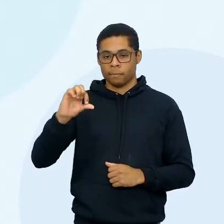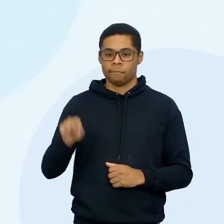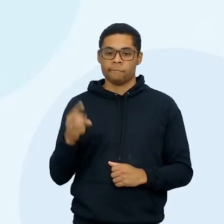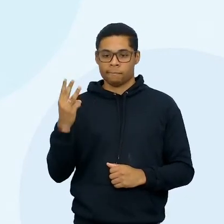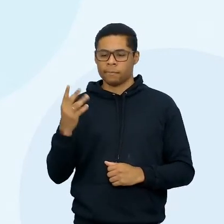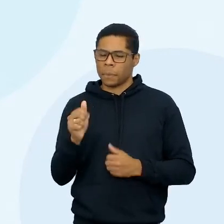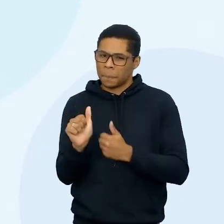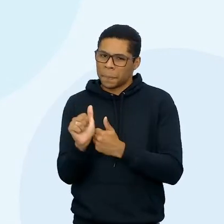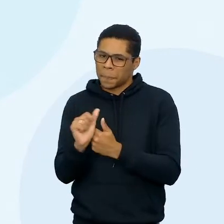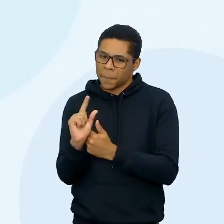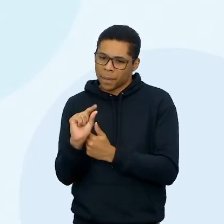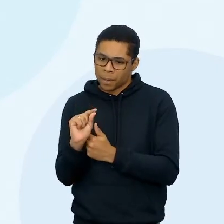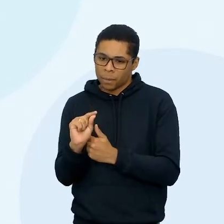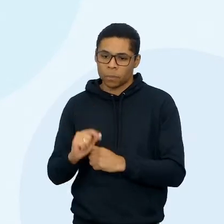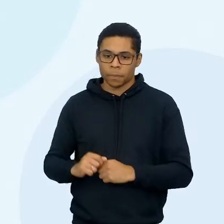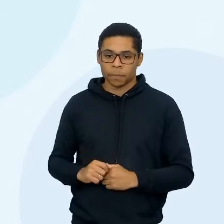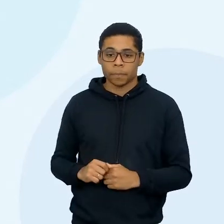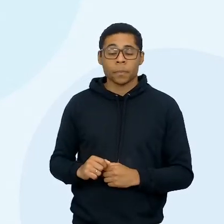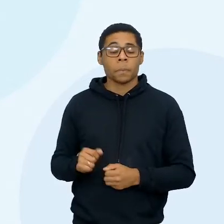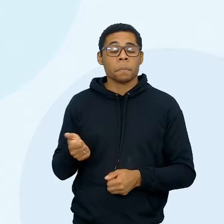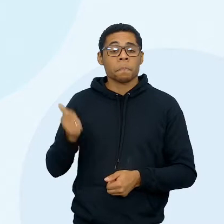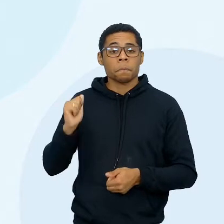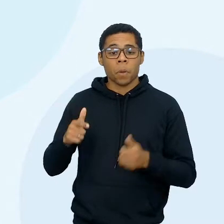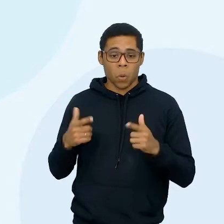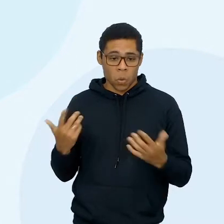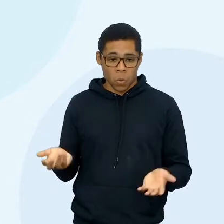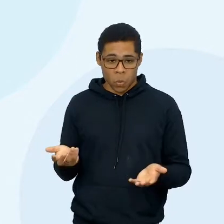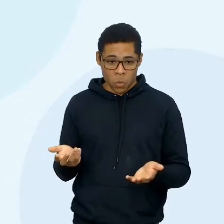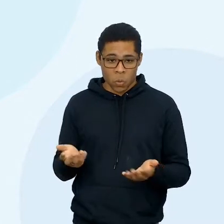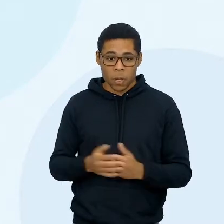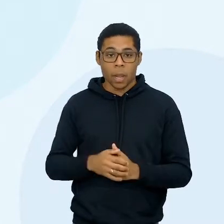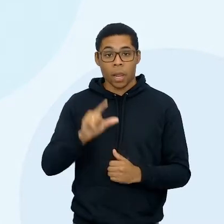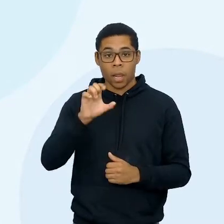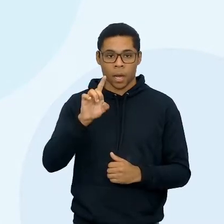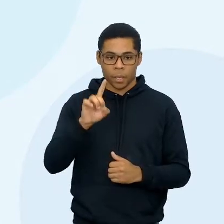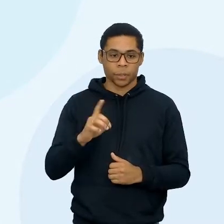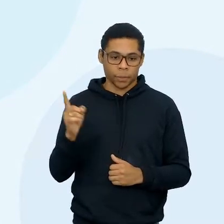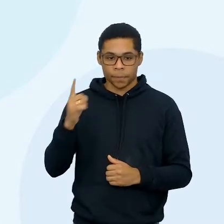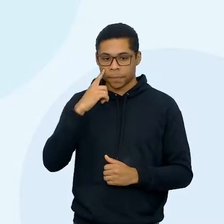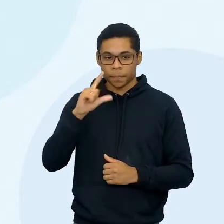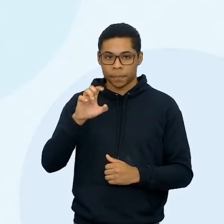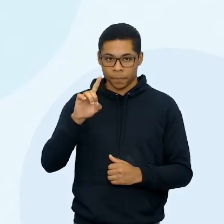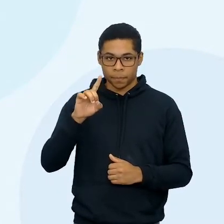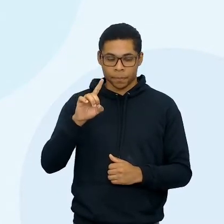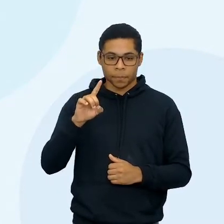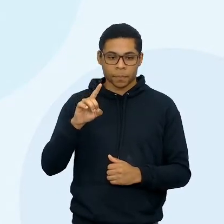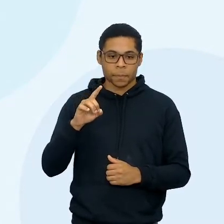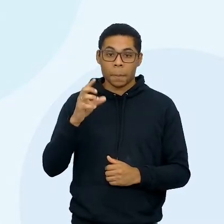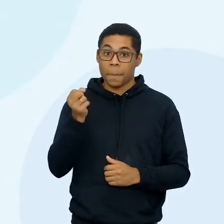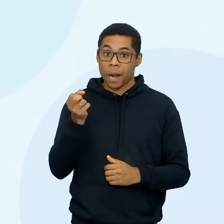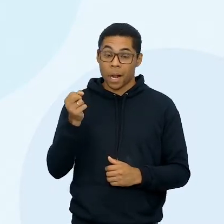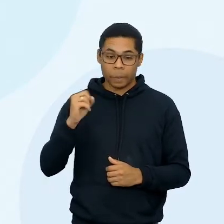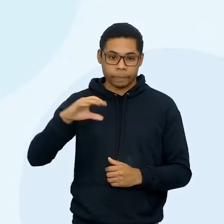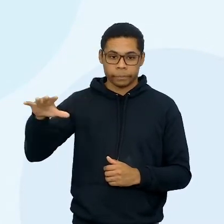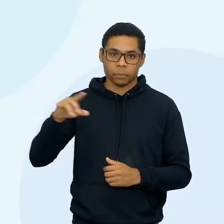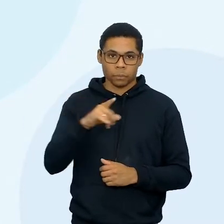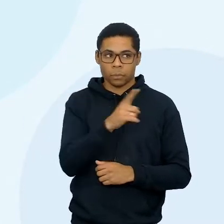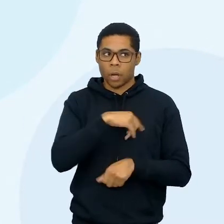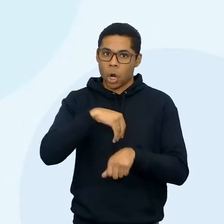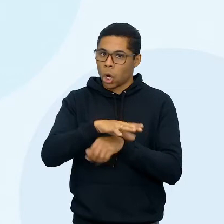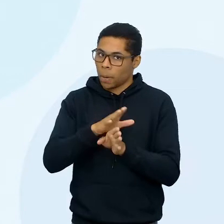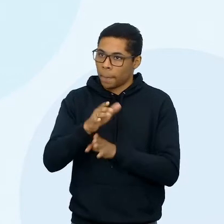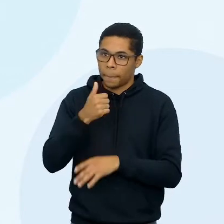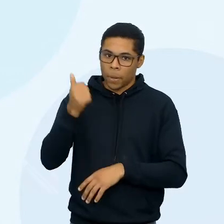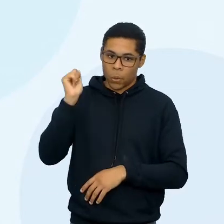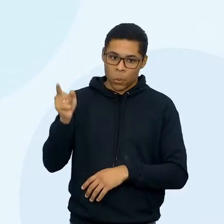está pertinho ali também. Qual é a vantagem? Bom, vamos ver a vantagem da lâmpada de LED. Olha, a lâmpada de LED, segundo a recomendação,